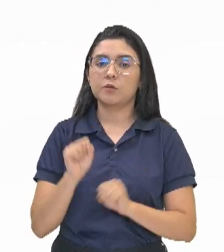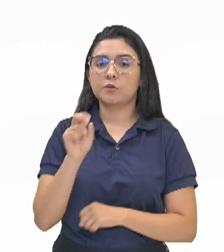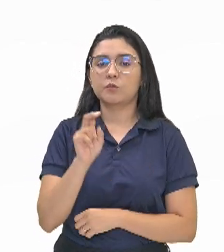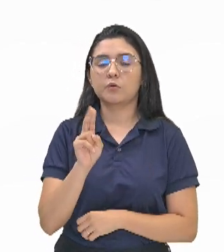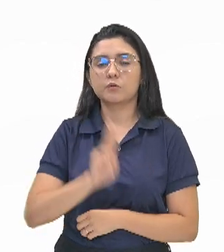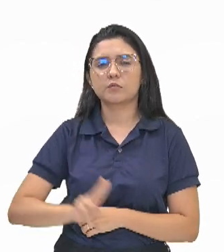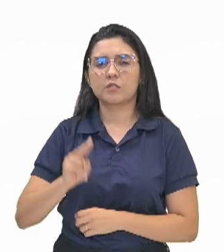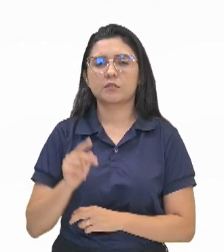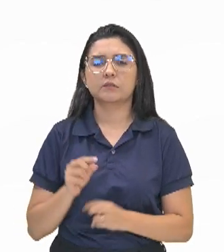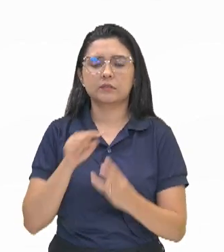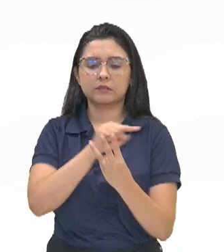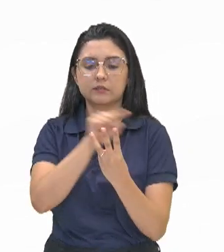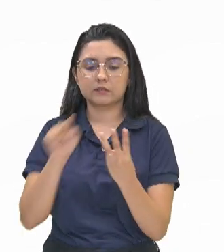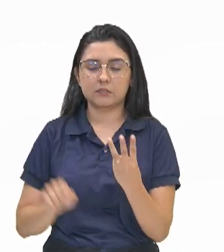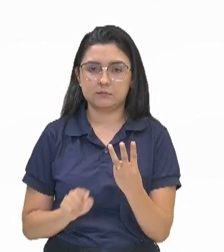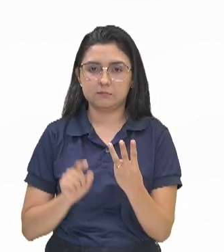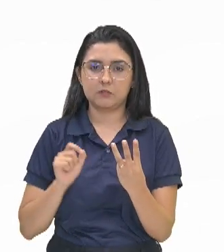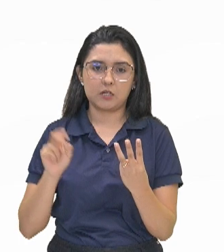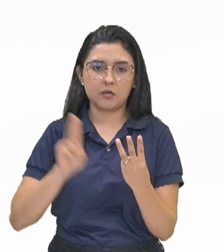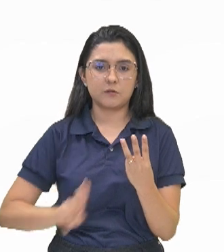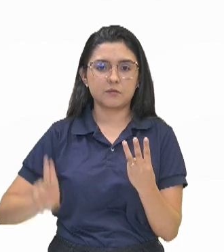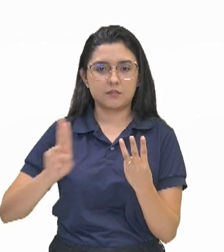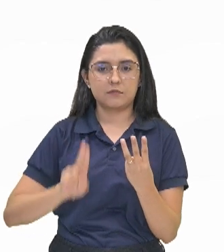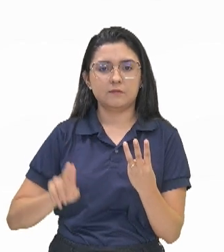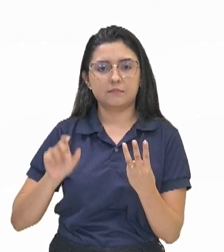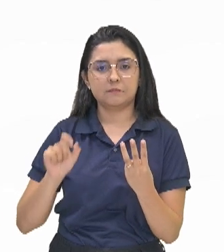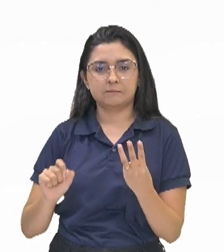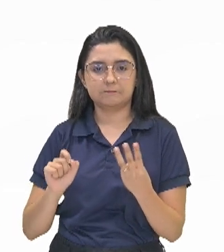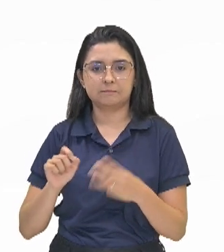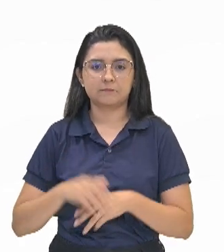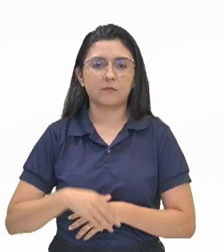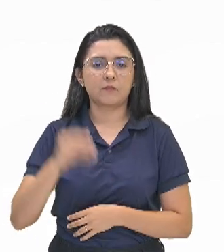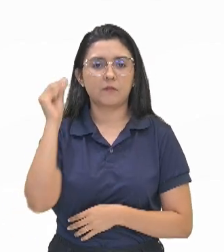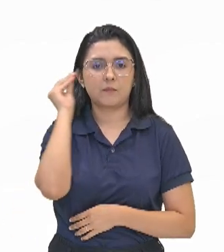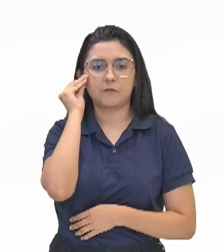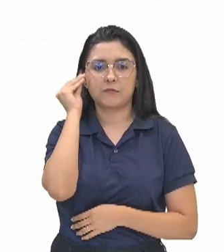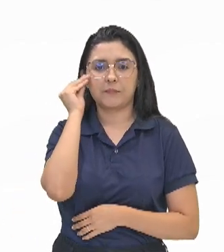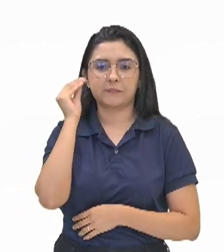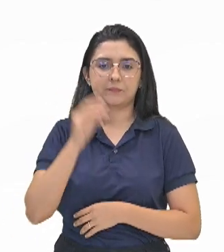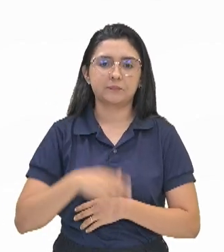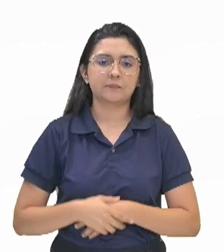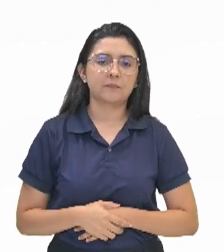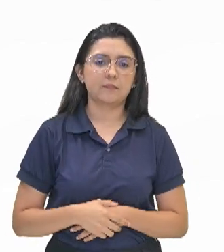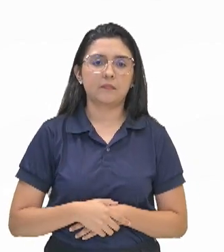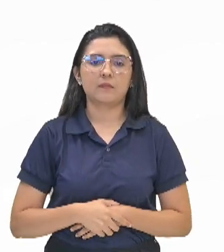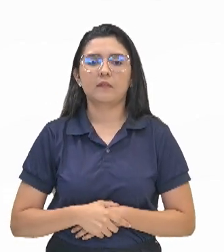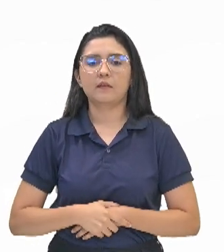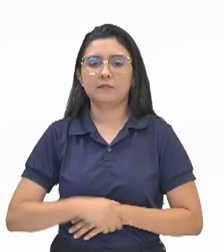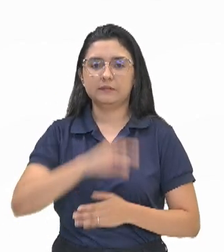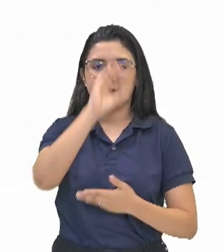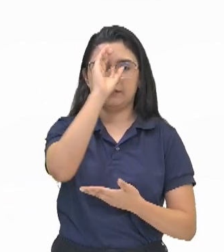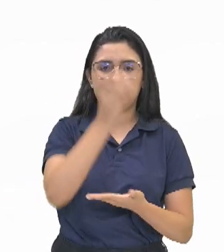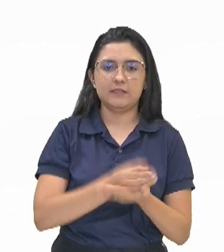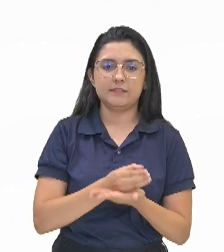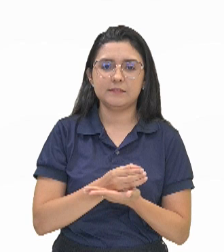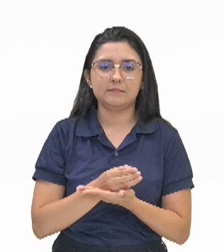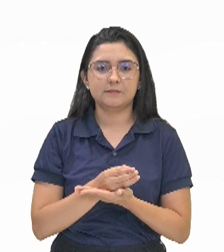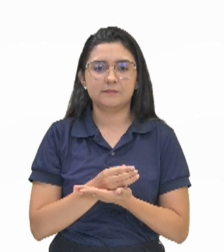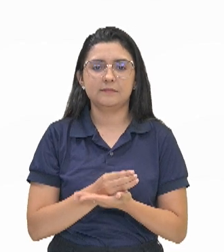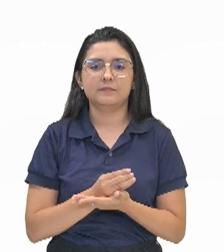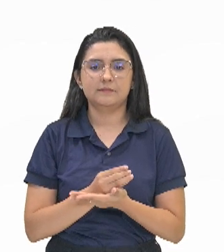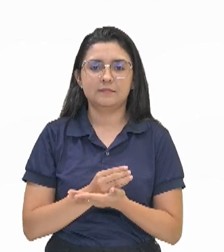que eram utilizados em Hegel. Então, vamos ver aqui. É a tese,